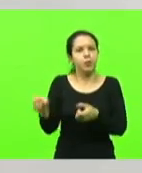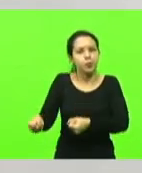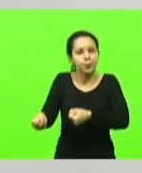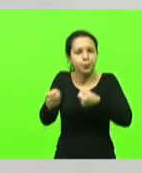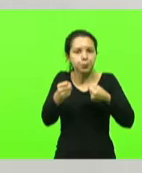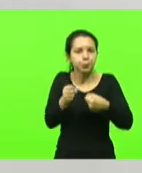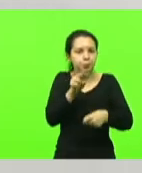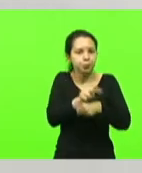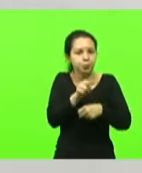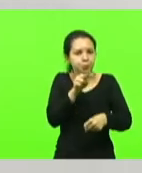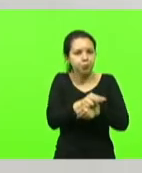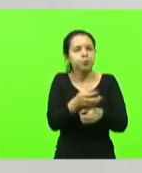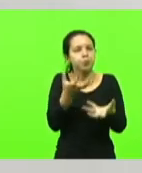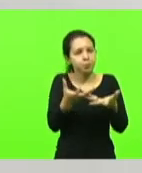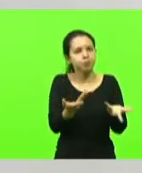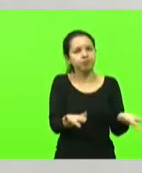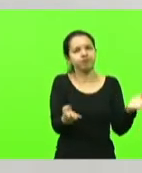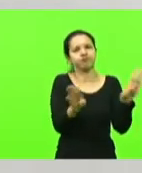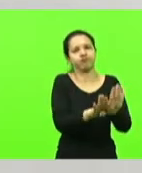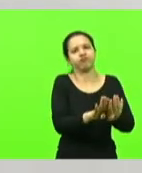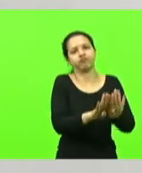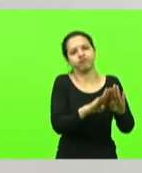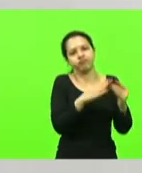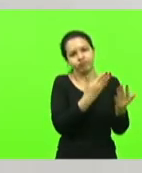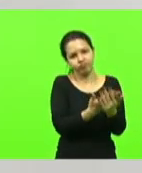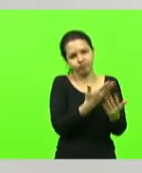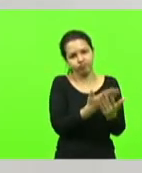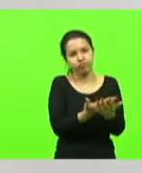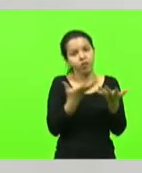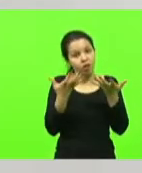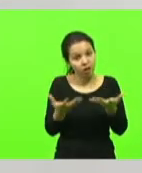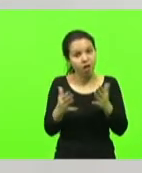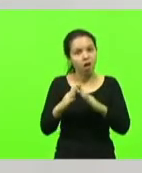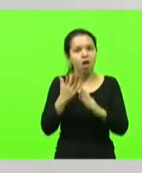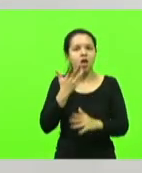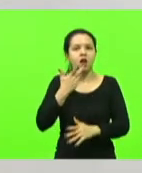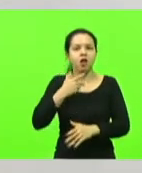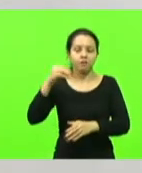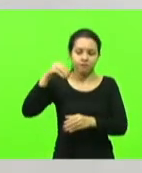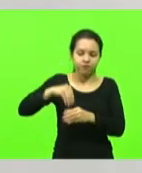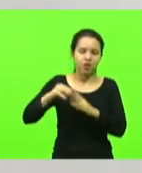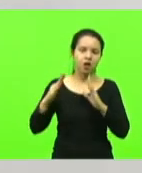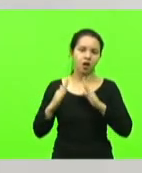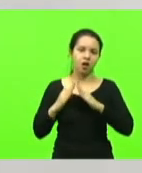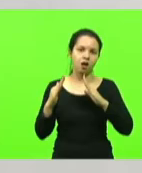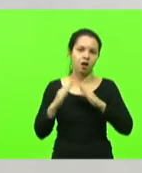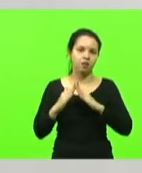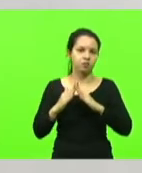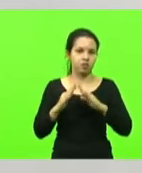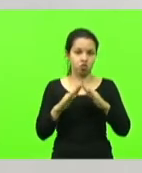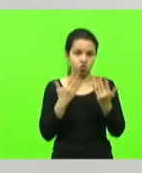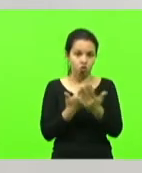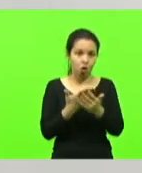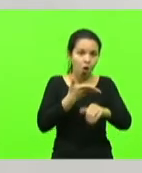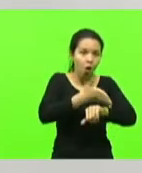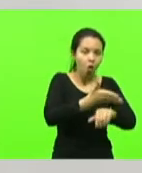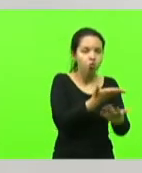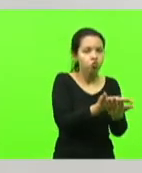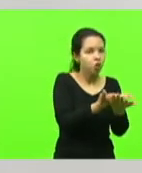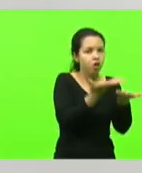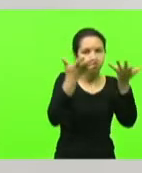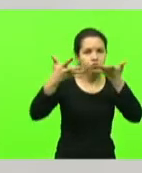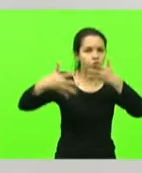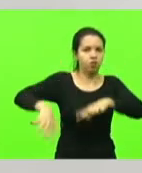fechamento das escolas. Querem impor criança em casa e não nas escolas estudando. Eles